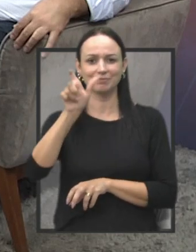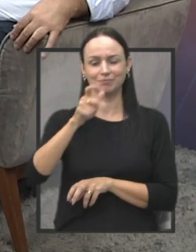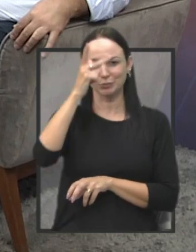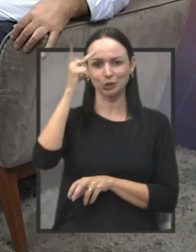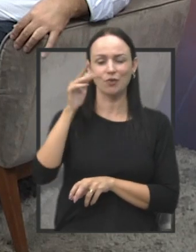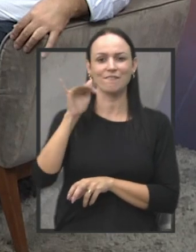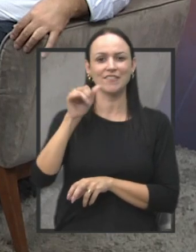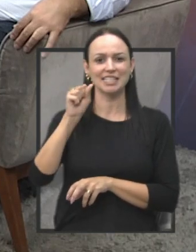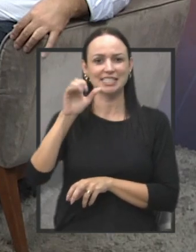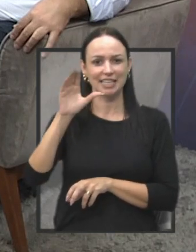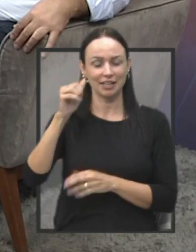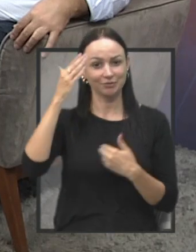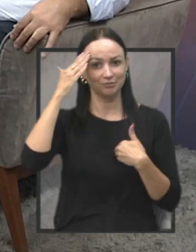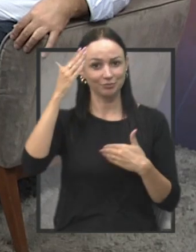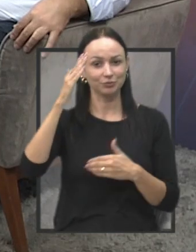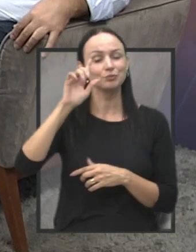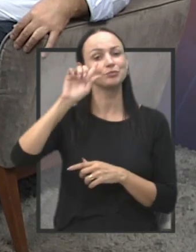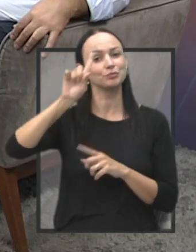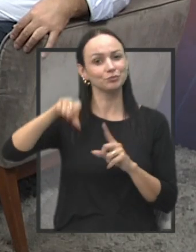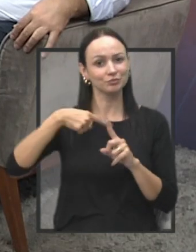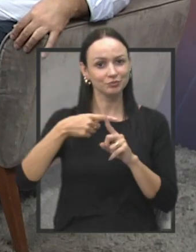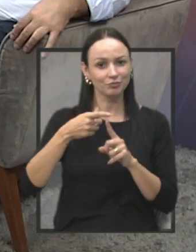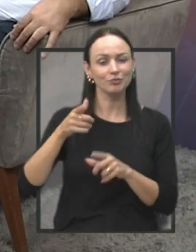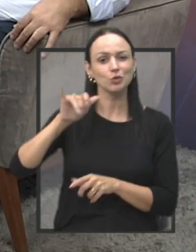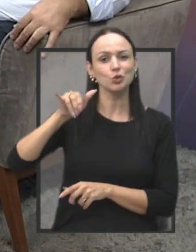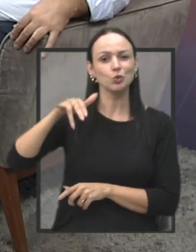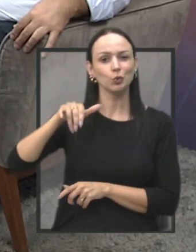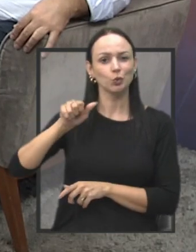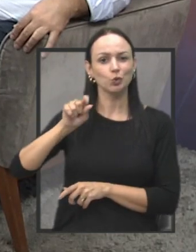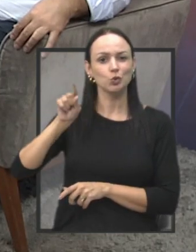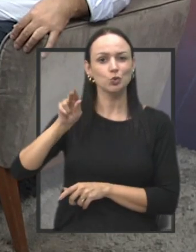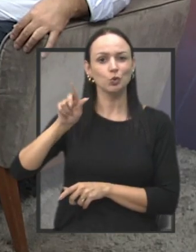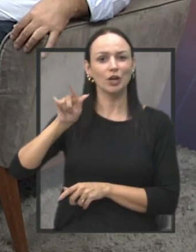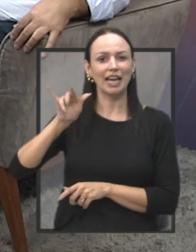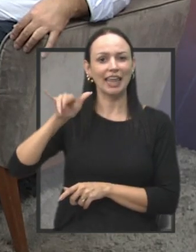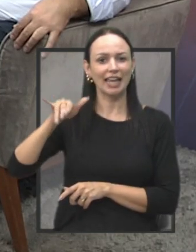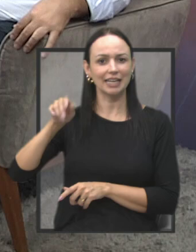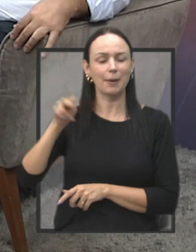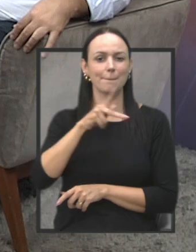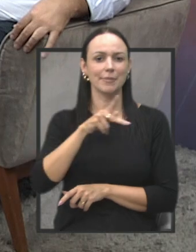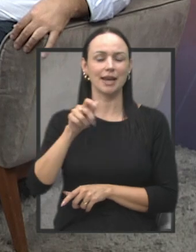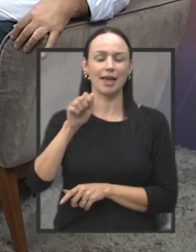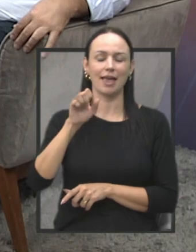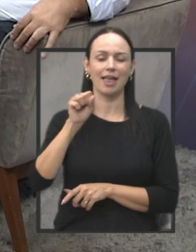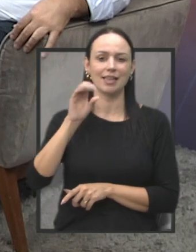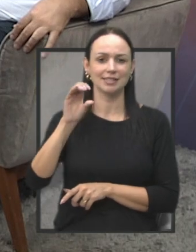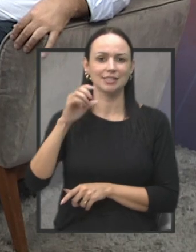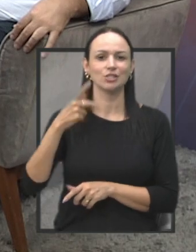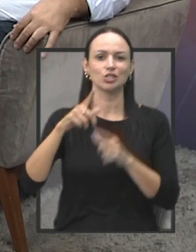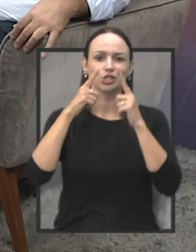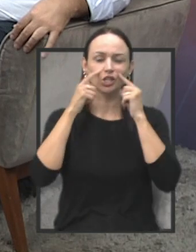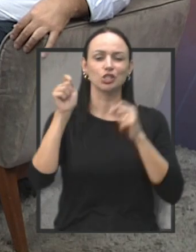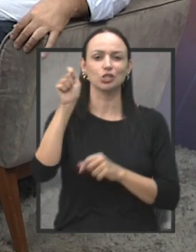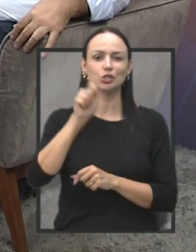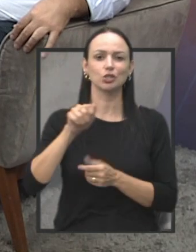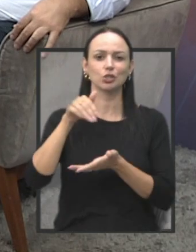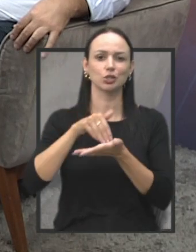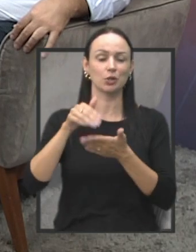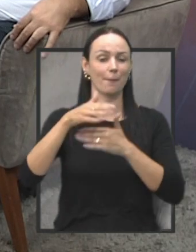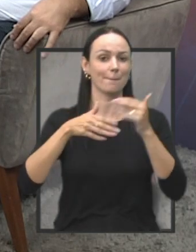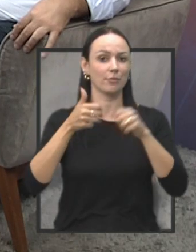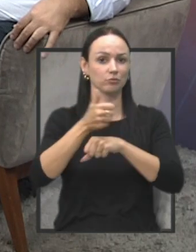Pessoa Física. Eu agradeço mais uma vez ao Júnior Zugliani, que é o presidente da AESC Jaú, Associação dos